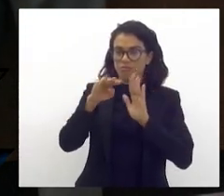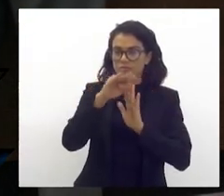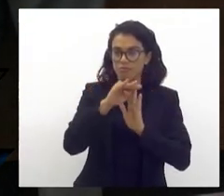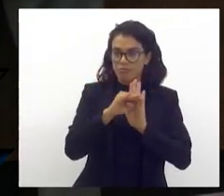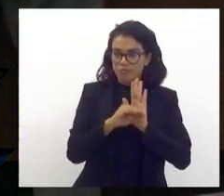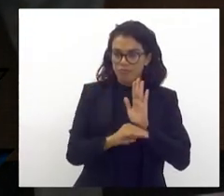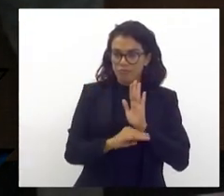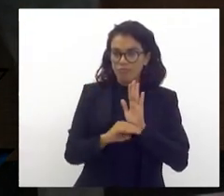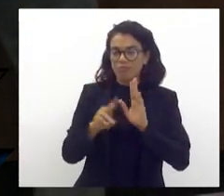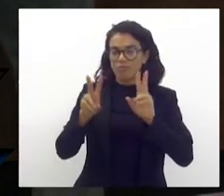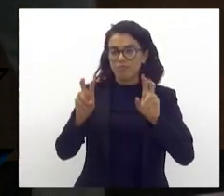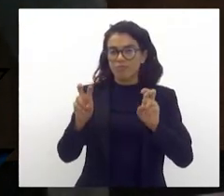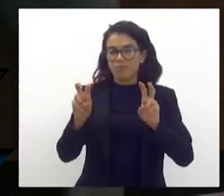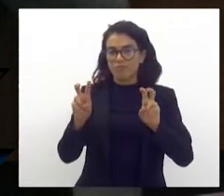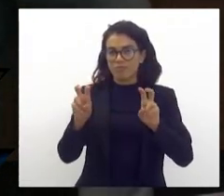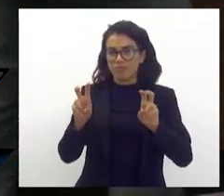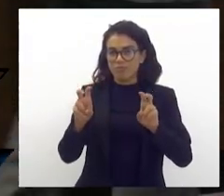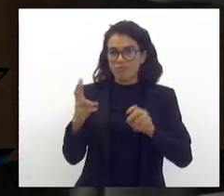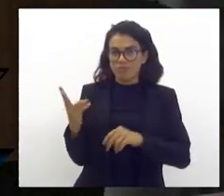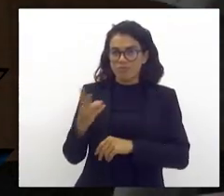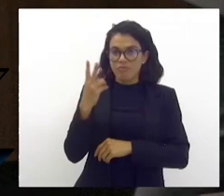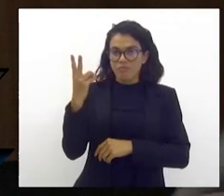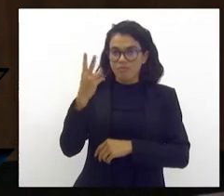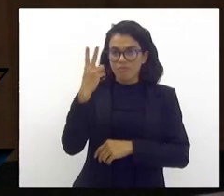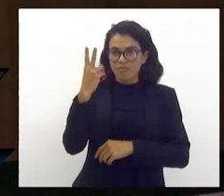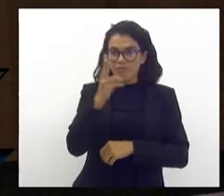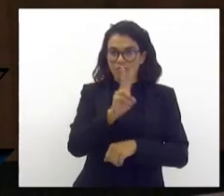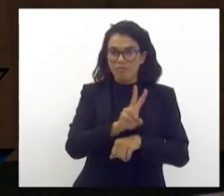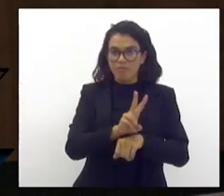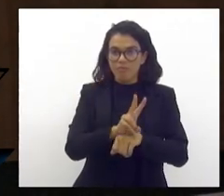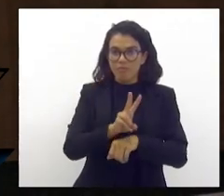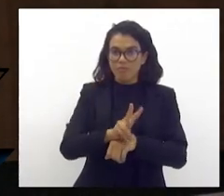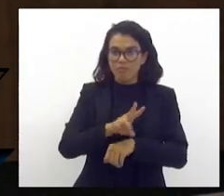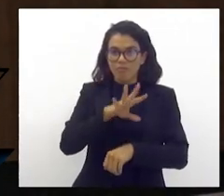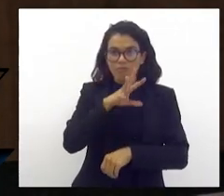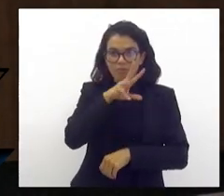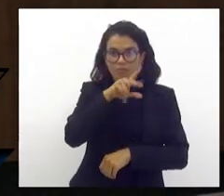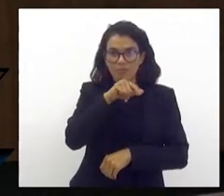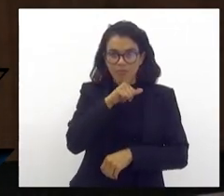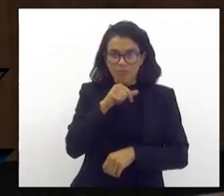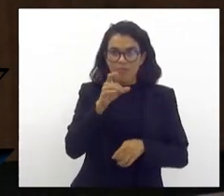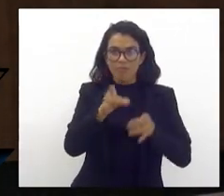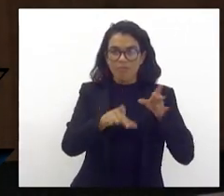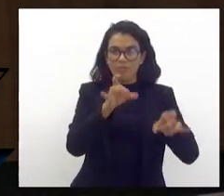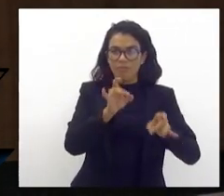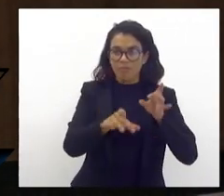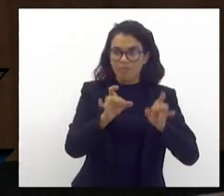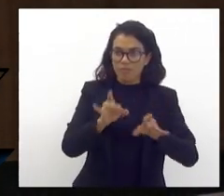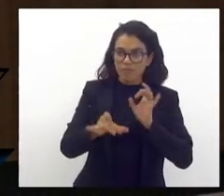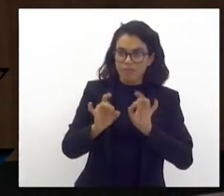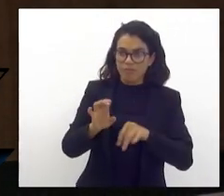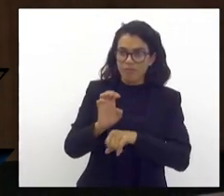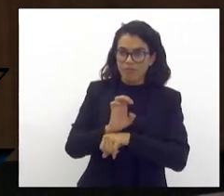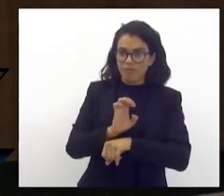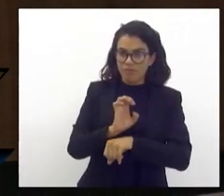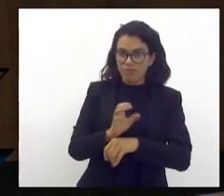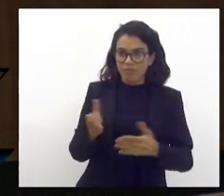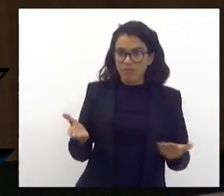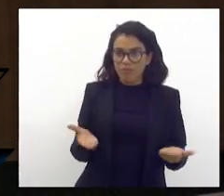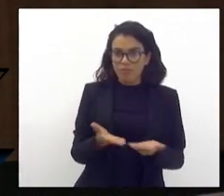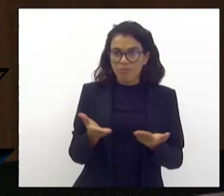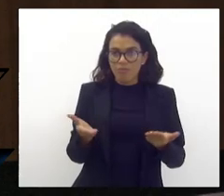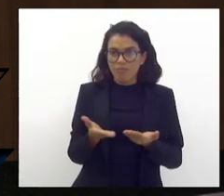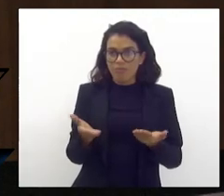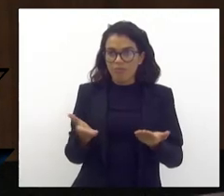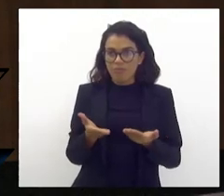em relação à valorização dos protetores e cuidadores de animais soltos e abandonados no Estado. Hoje, dia de